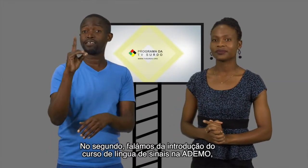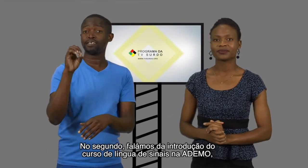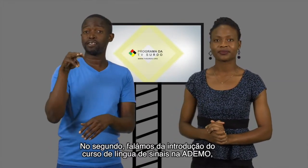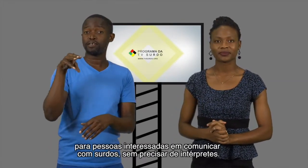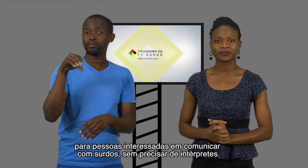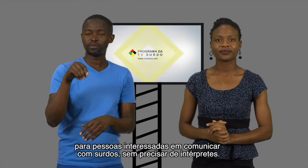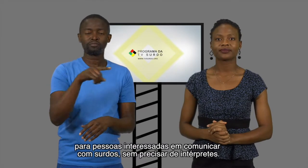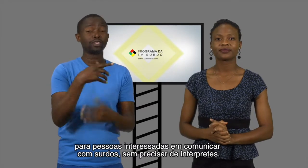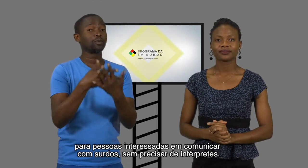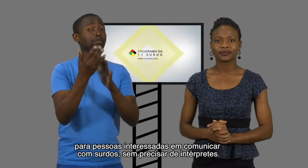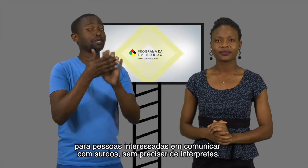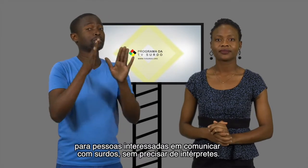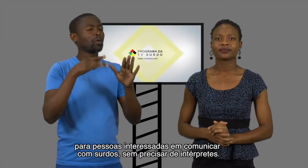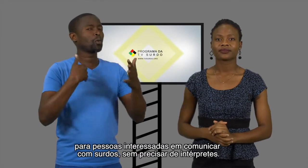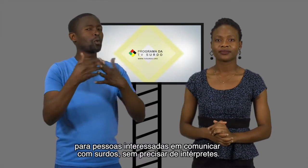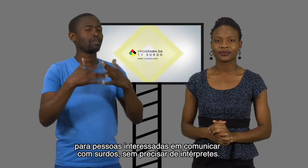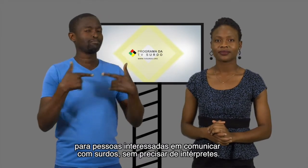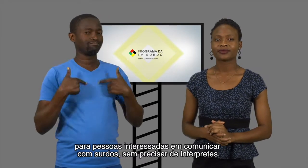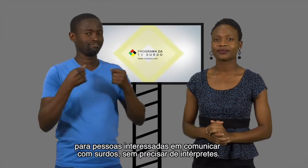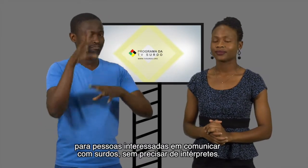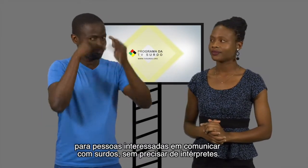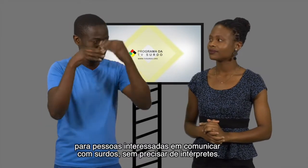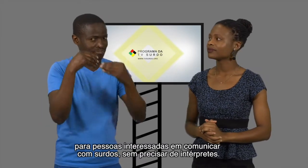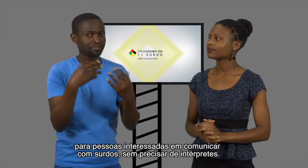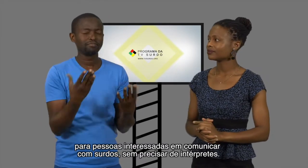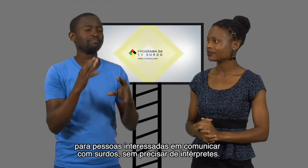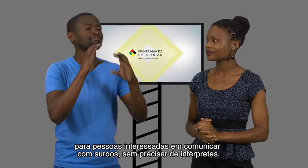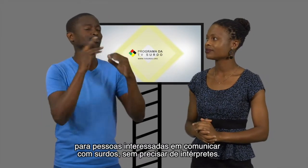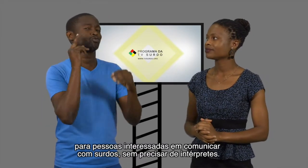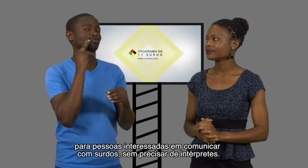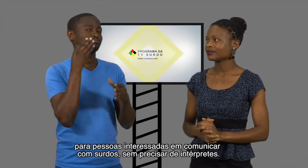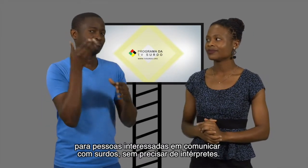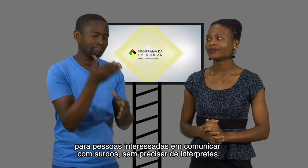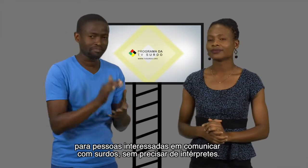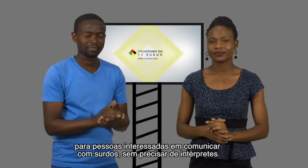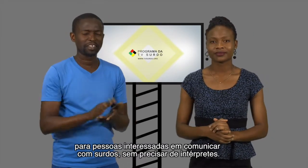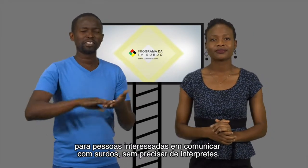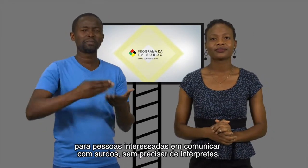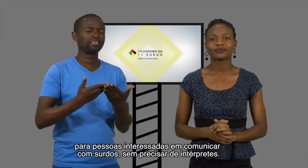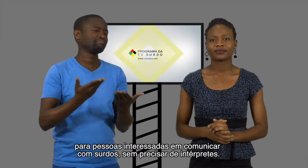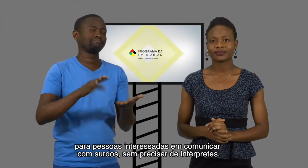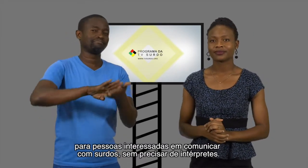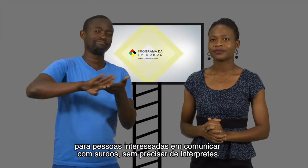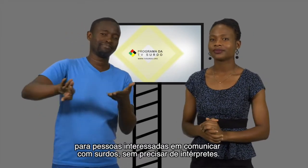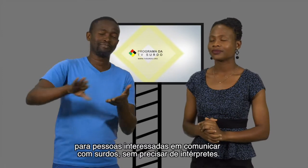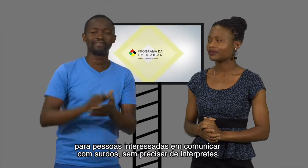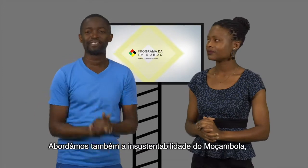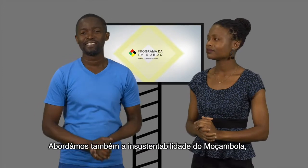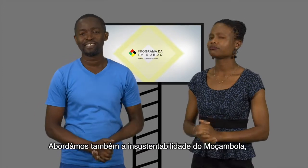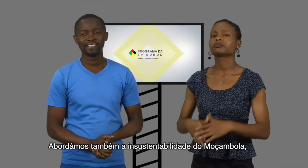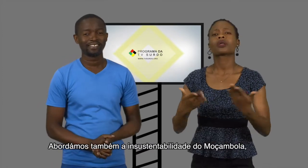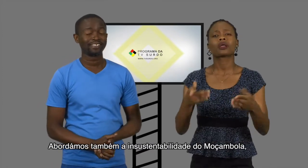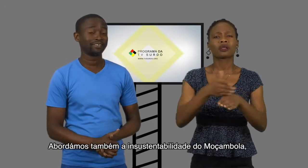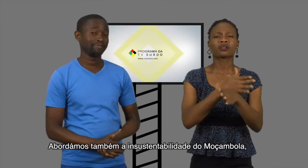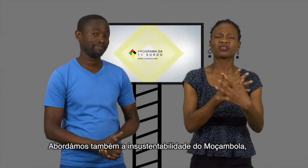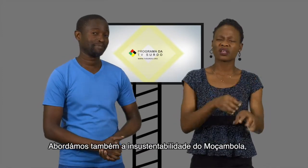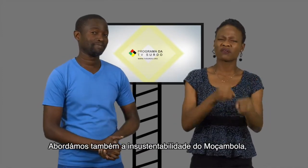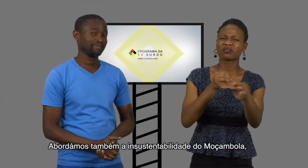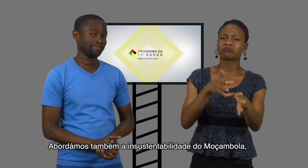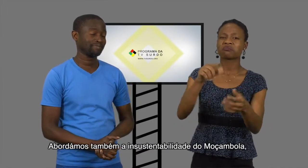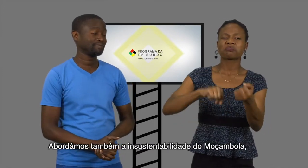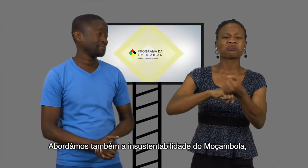na ADEMO para pessoas interessadas em comunicar com surdos sem precisar de intérpretes. Abordamos